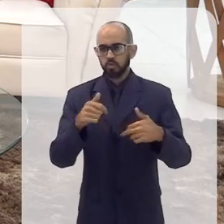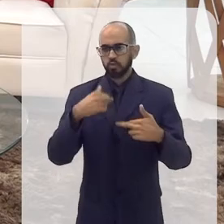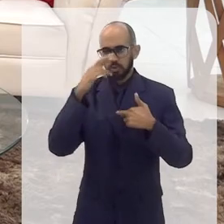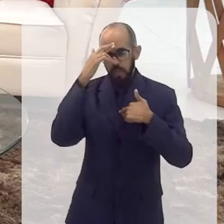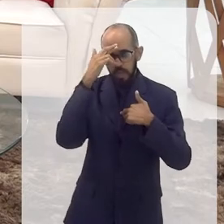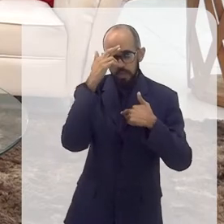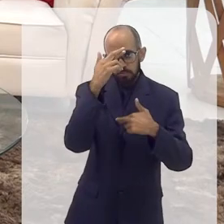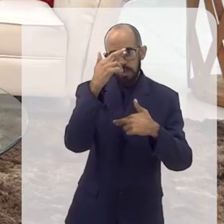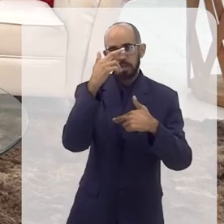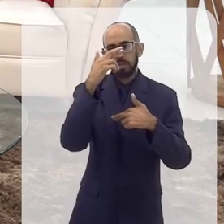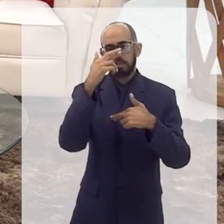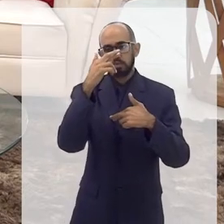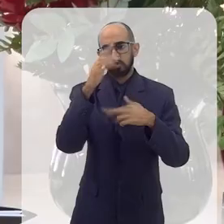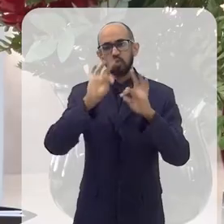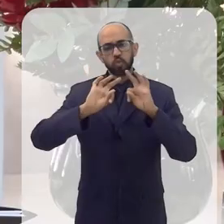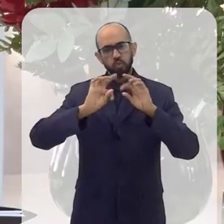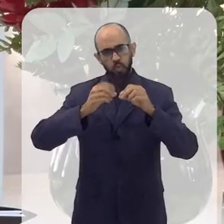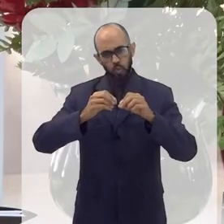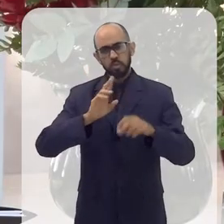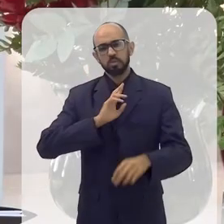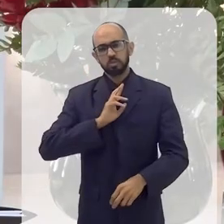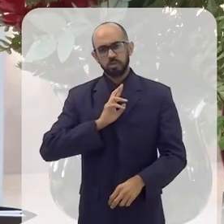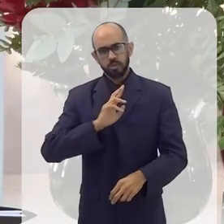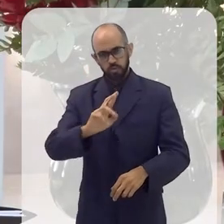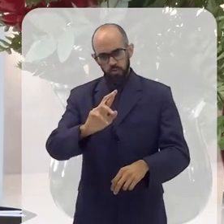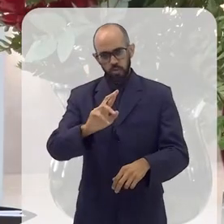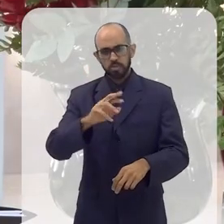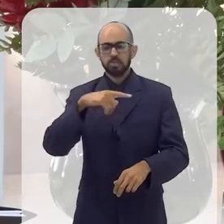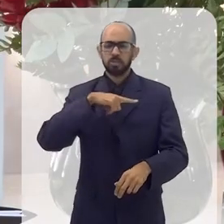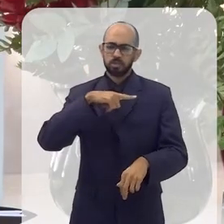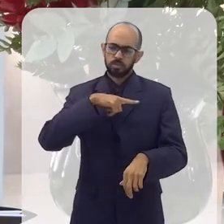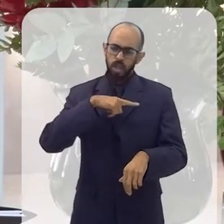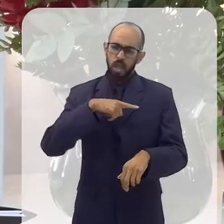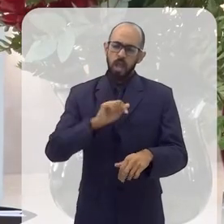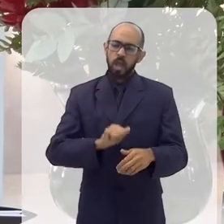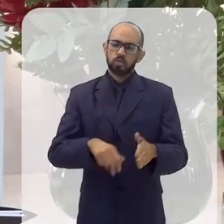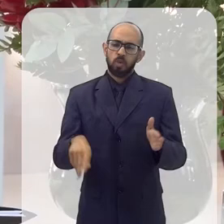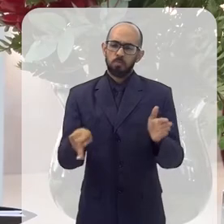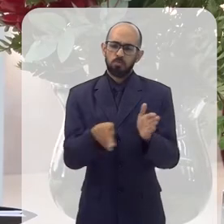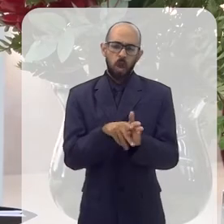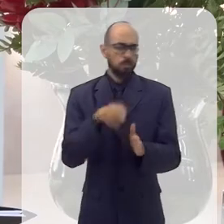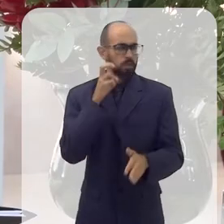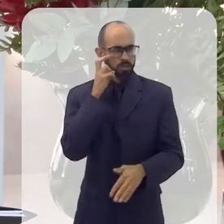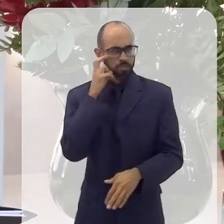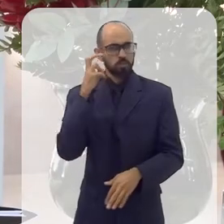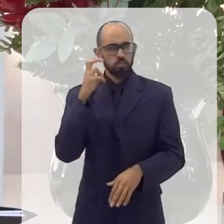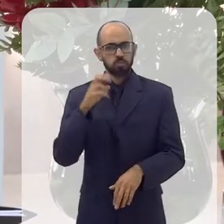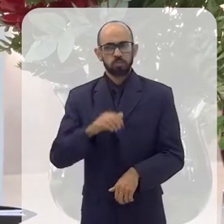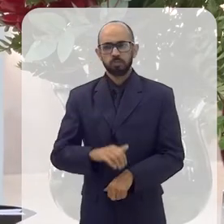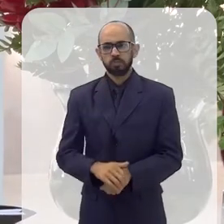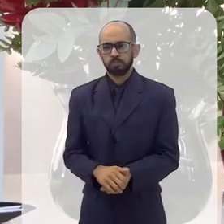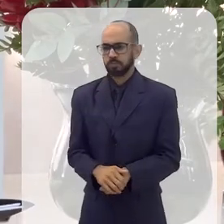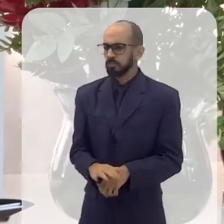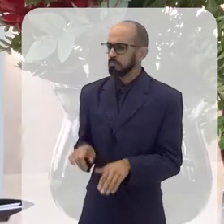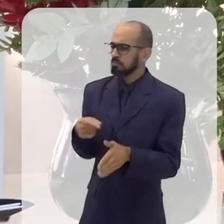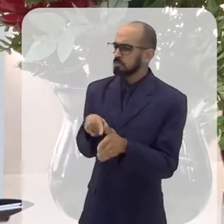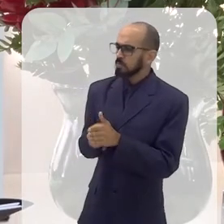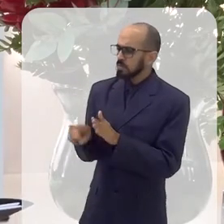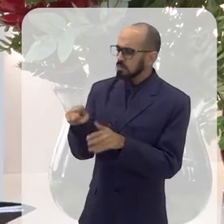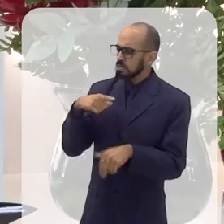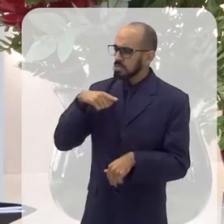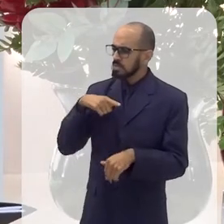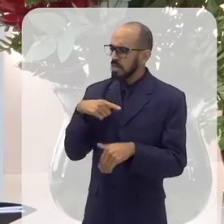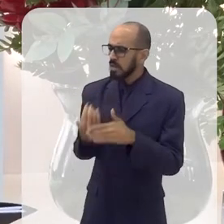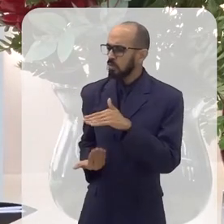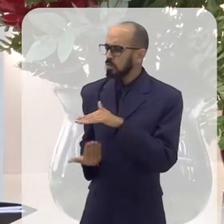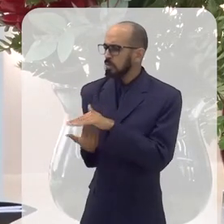nós respeitamos muito todas as religiões que têm os seus ritos específicos naquele dia. Certo. Vocês têm algum